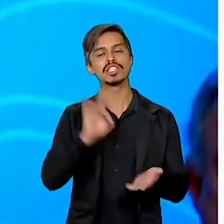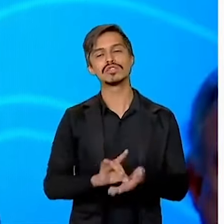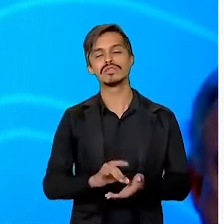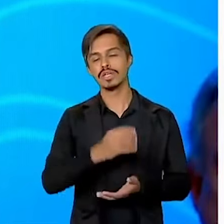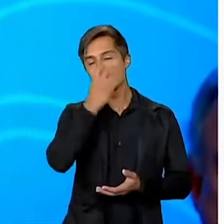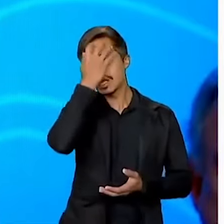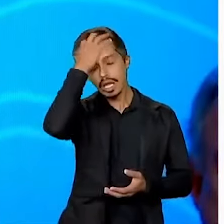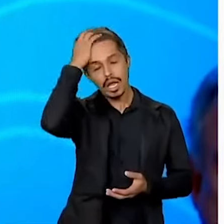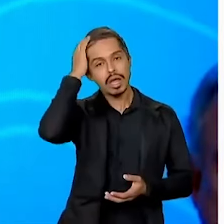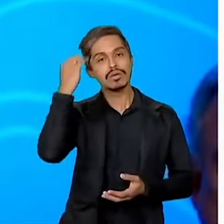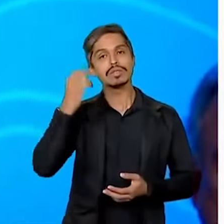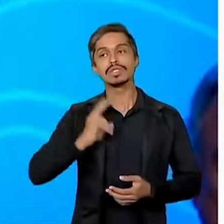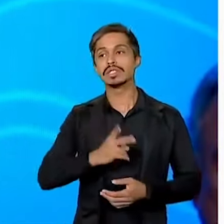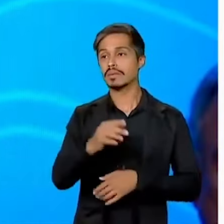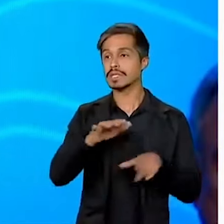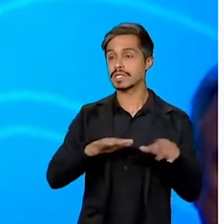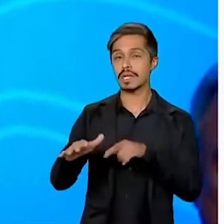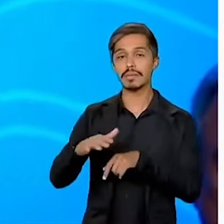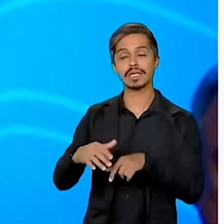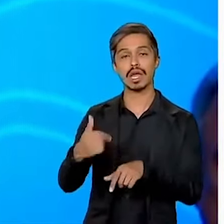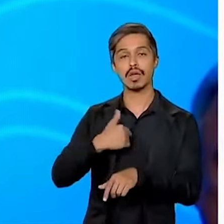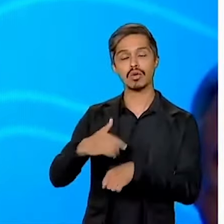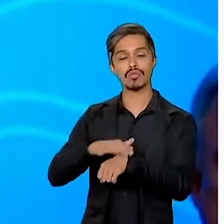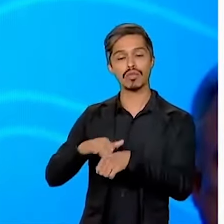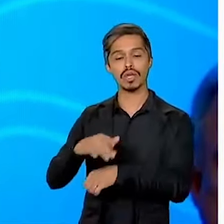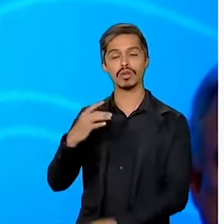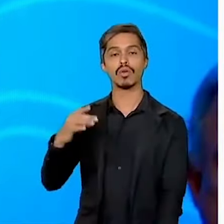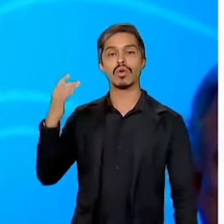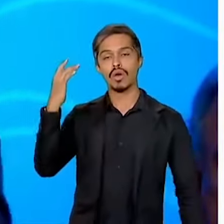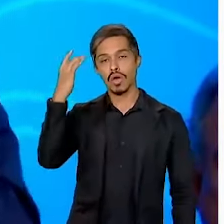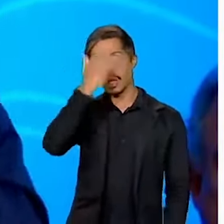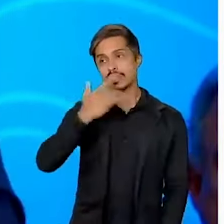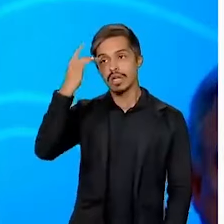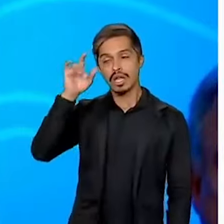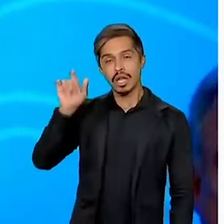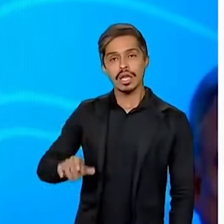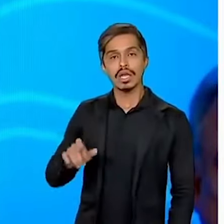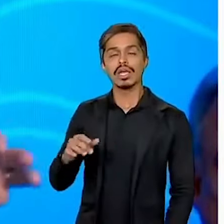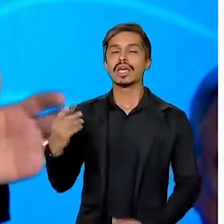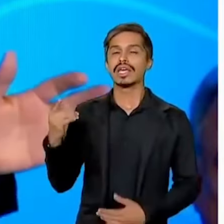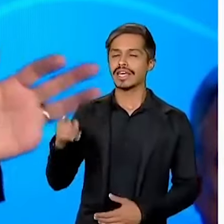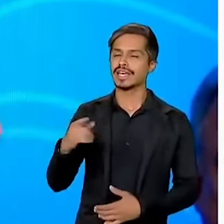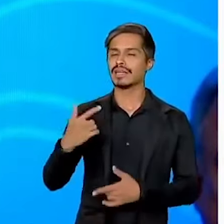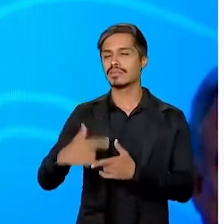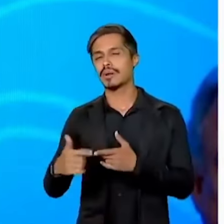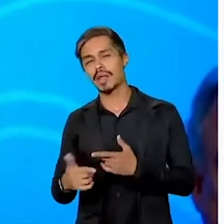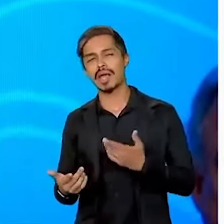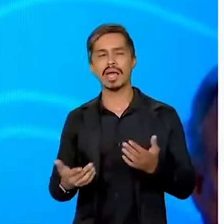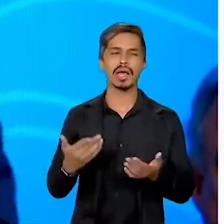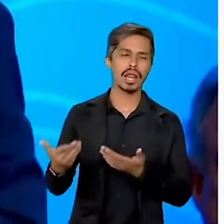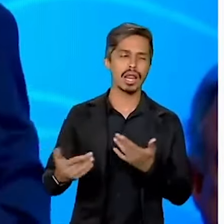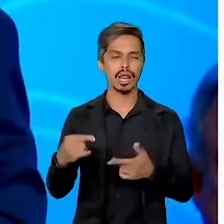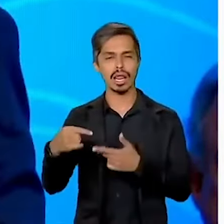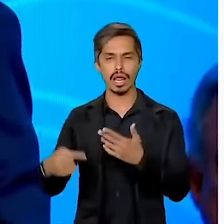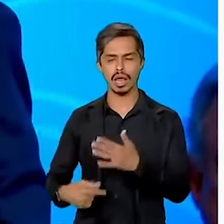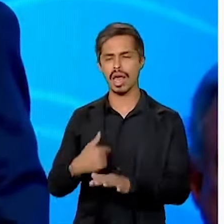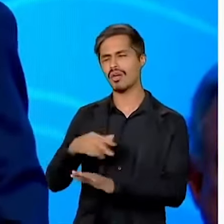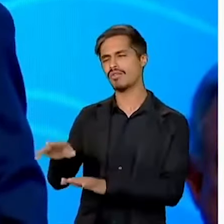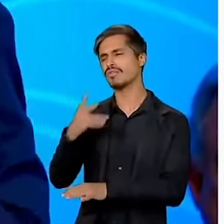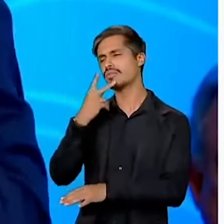Eu quase toda semana converso com o Fernando Haddad e às vezes o Fernando Haddad está com um problema, vai dar tal coisa, não sei das quantas, eu falo, Haddad, não